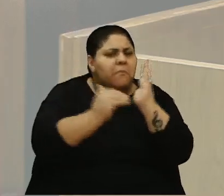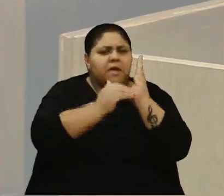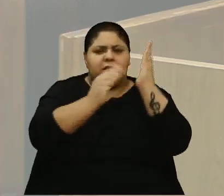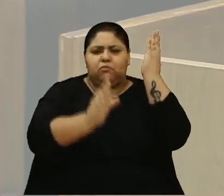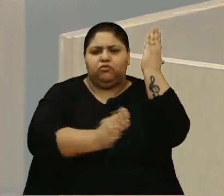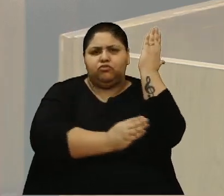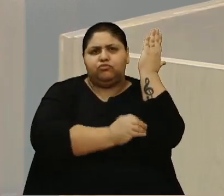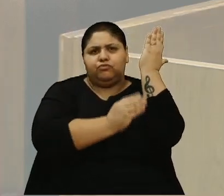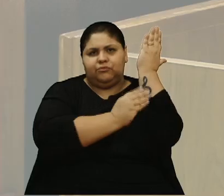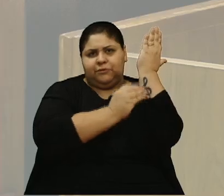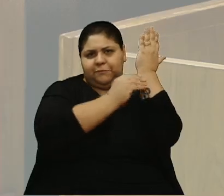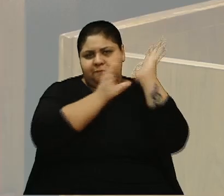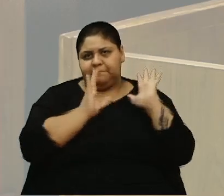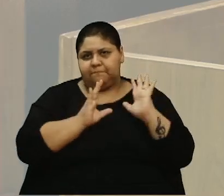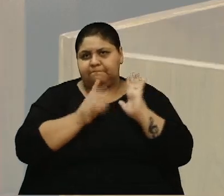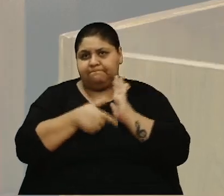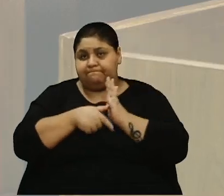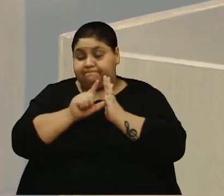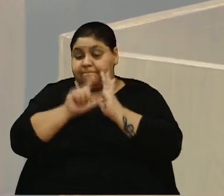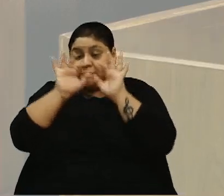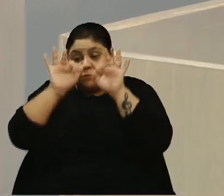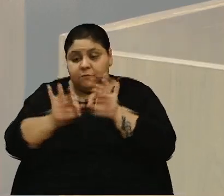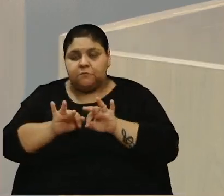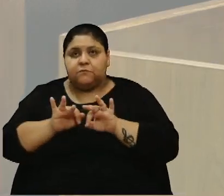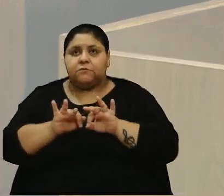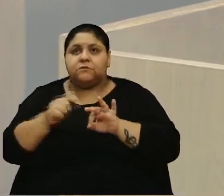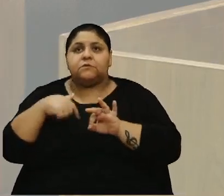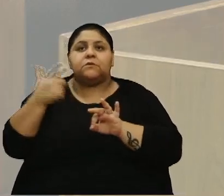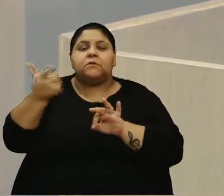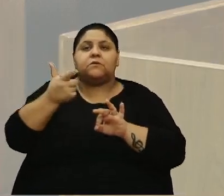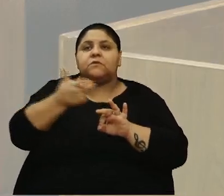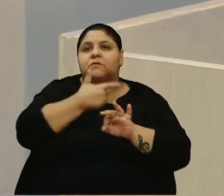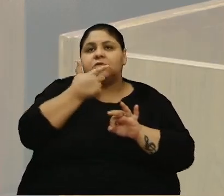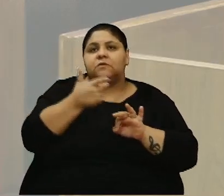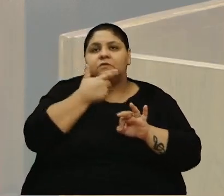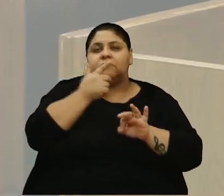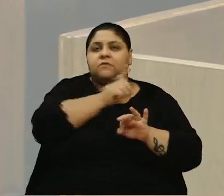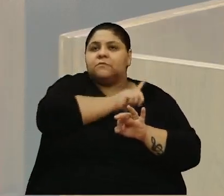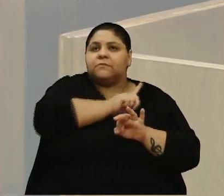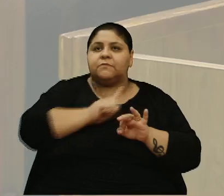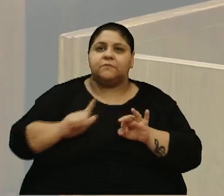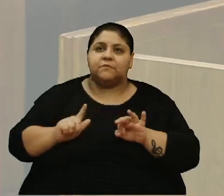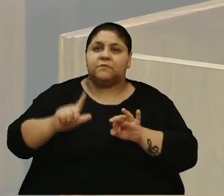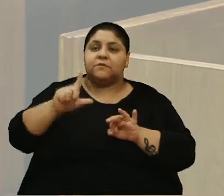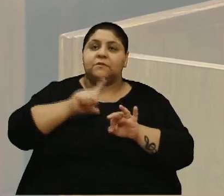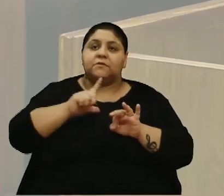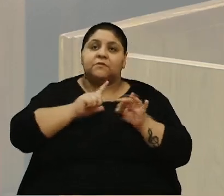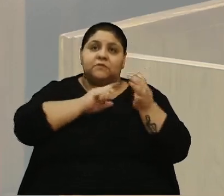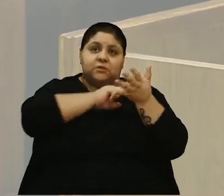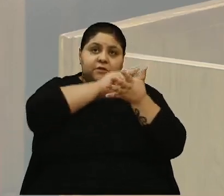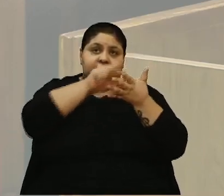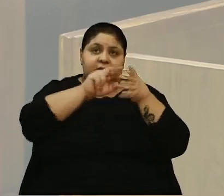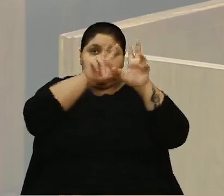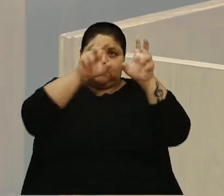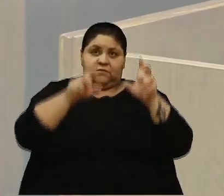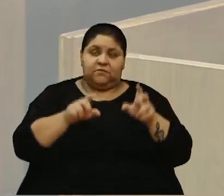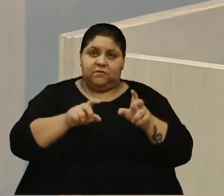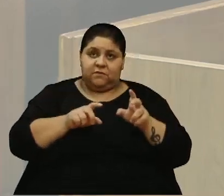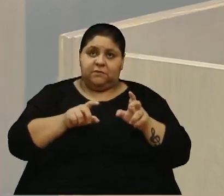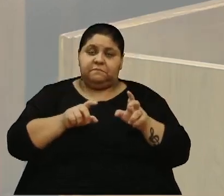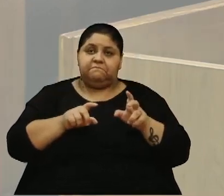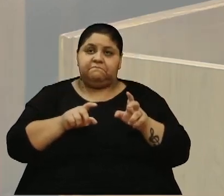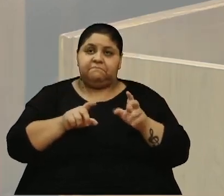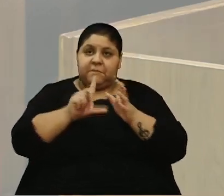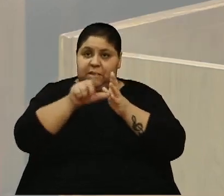só antes de encerrar, vereador Bressan, eu queria dizer também que o governador, tinham várias outras pautas, mas depois eu faço o resumo e encaminho